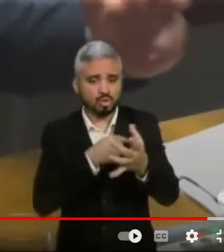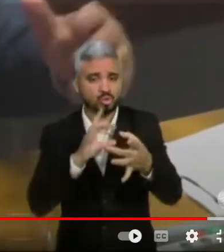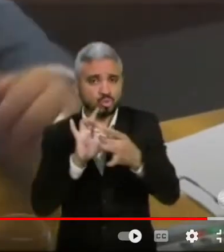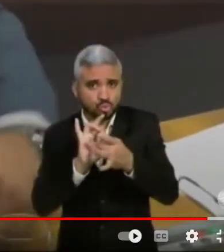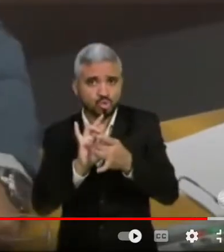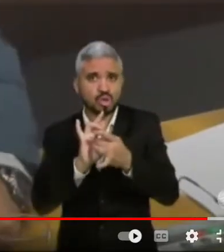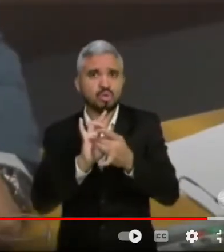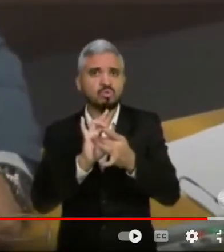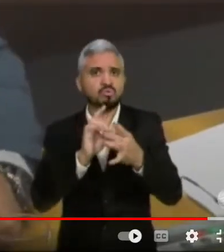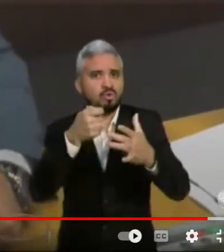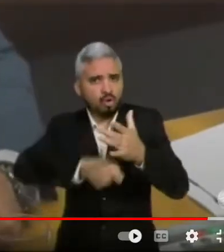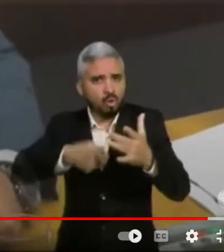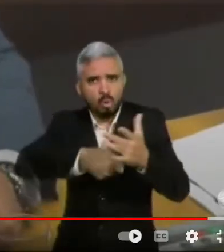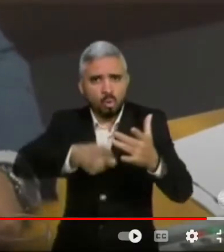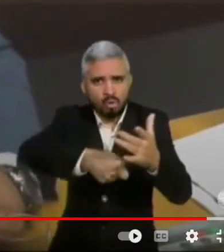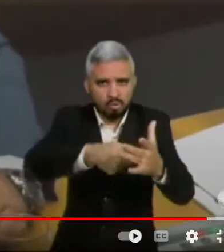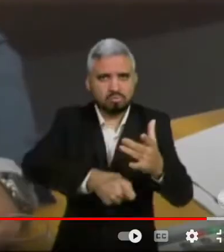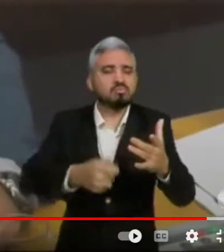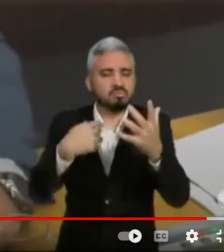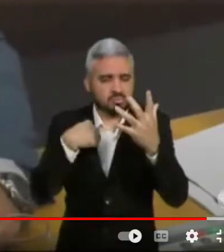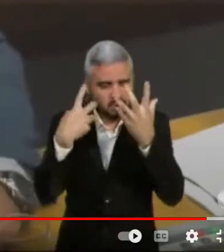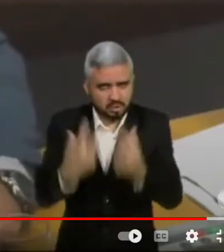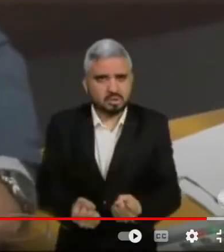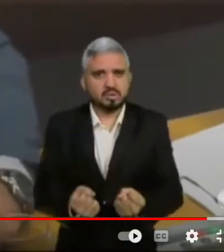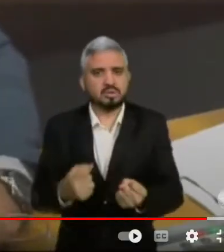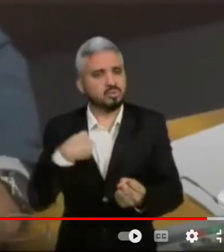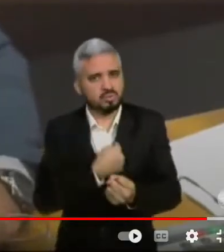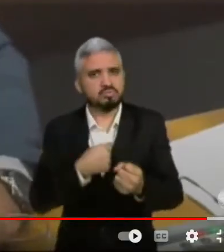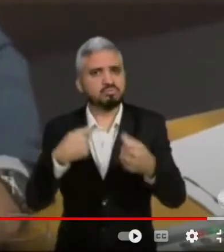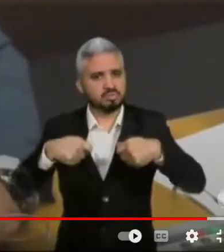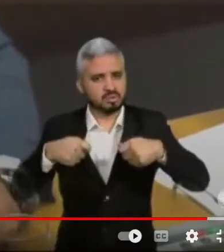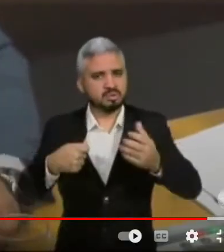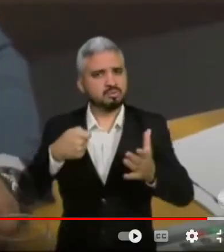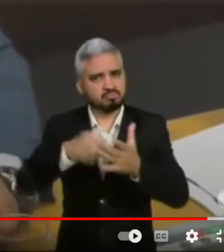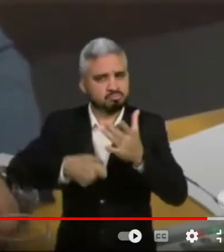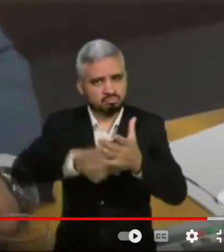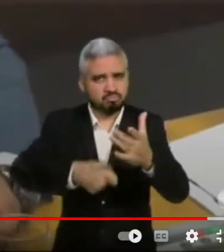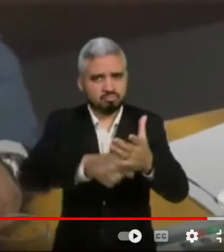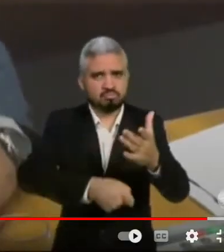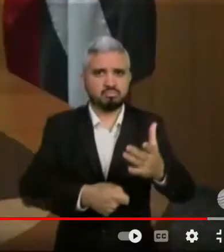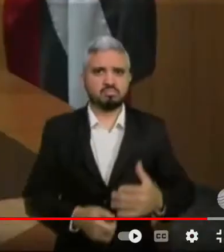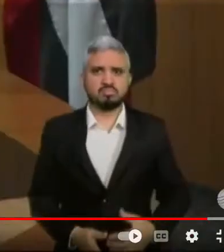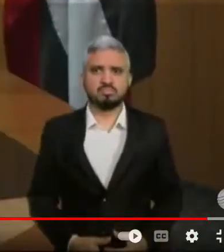para ir em busca disso aí, eu acho que seria salutar para todos nós e para o povo do Médio Mearim.